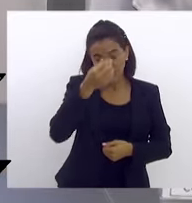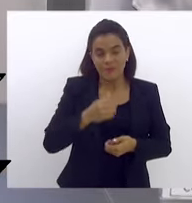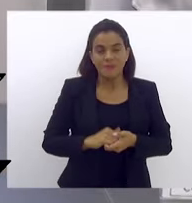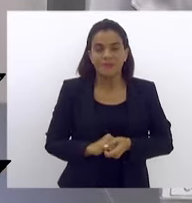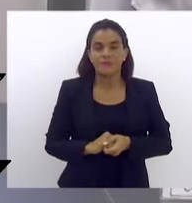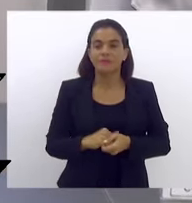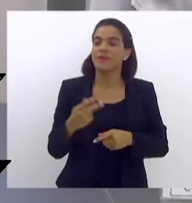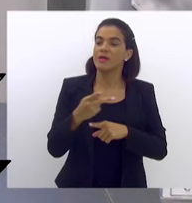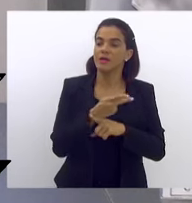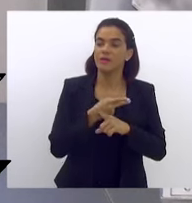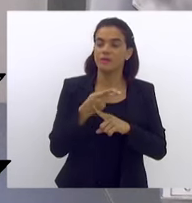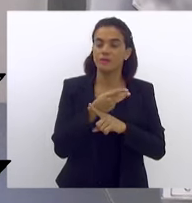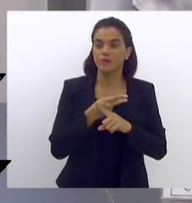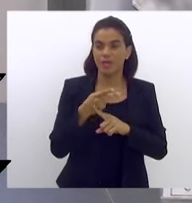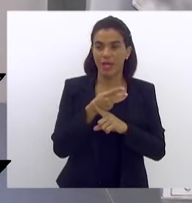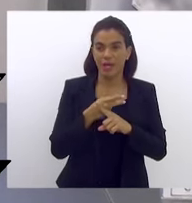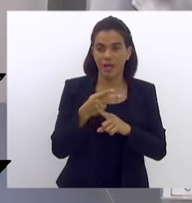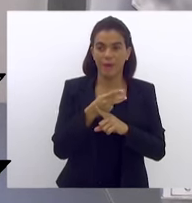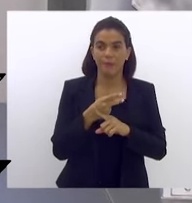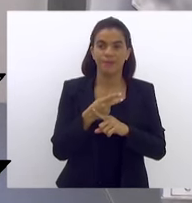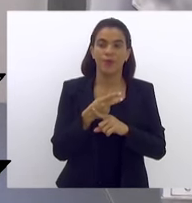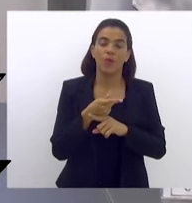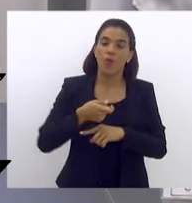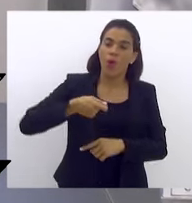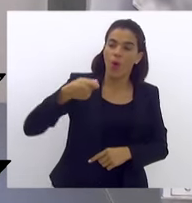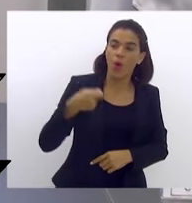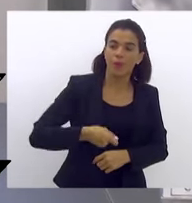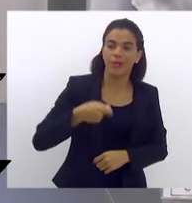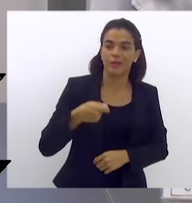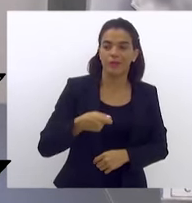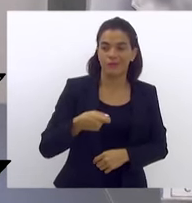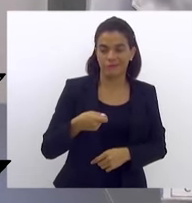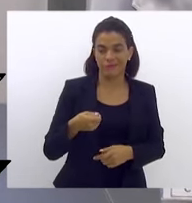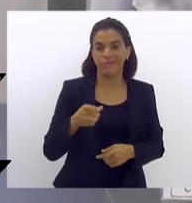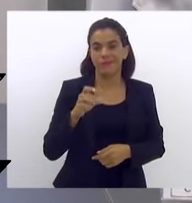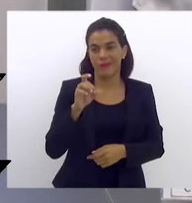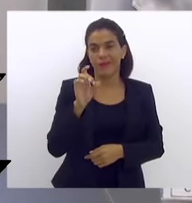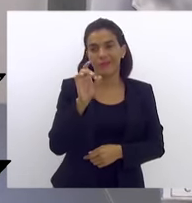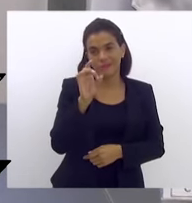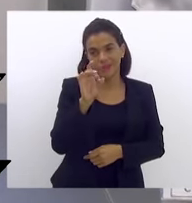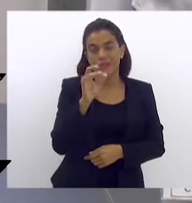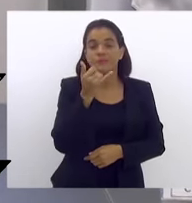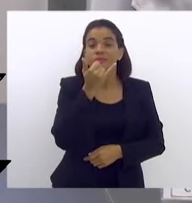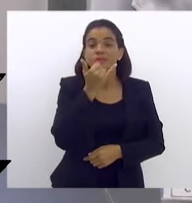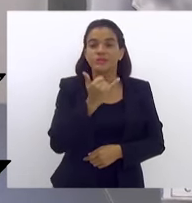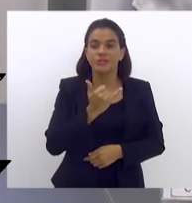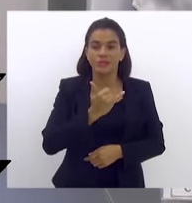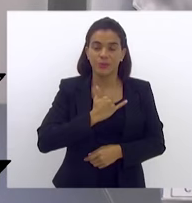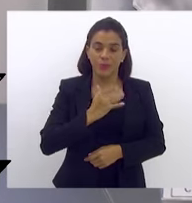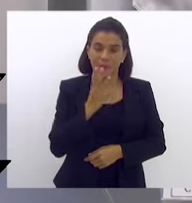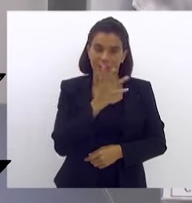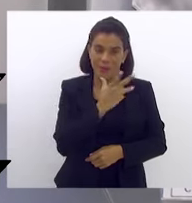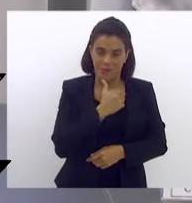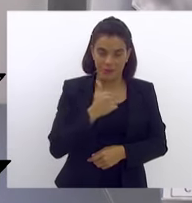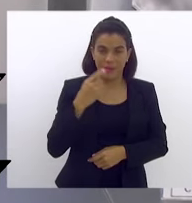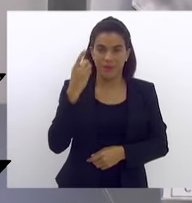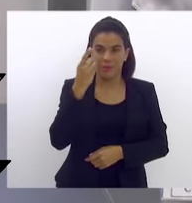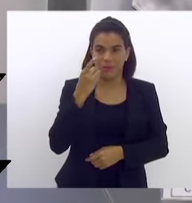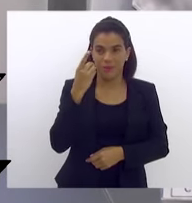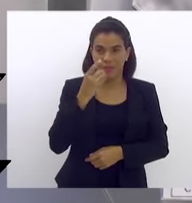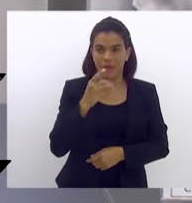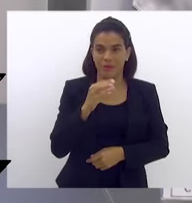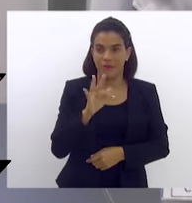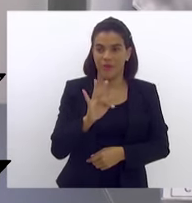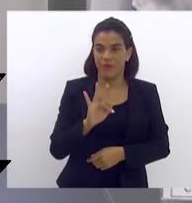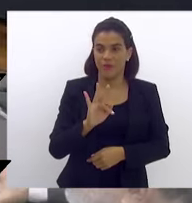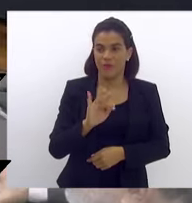buscar por via judicial a adoção obrigatória daquela política é só para trazer a colação Desculpa a demora passar a palavra pro Deputado